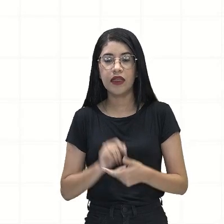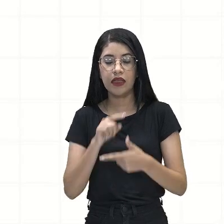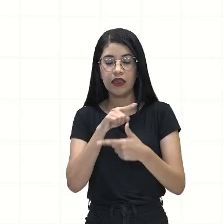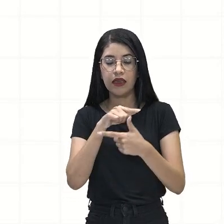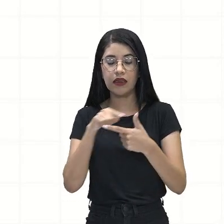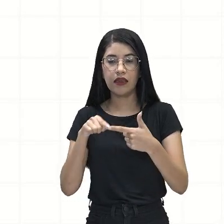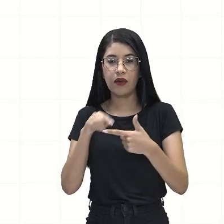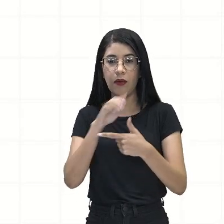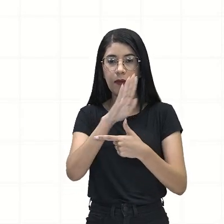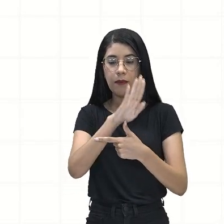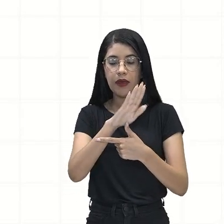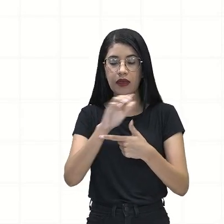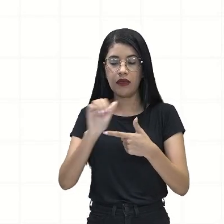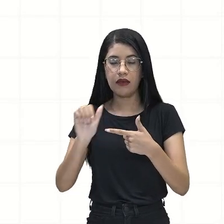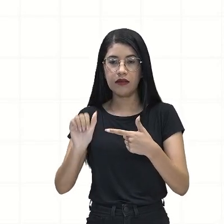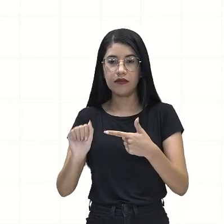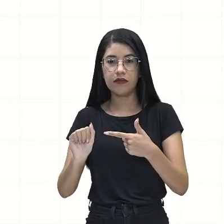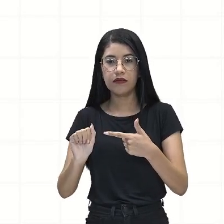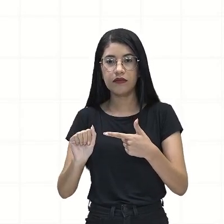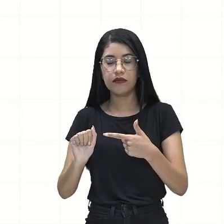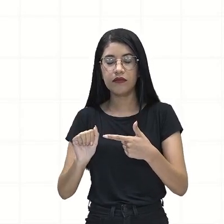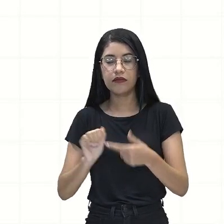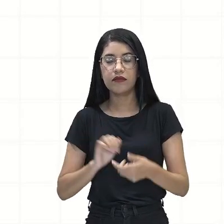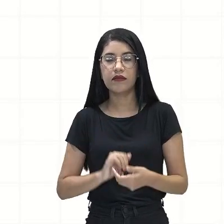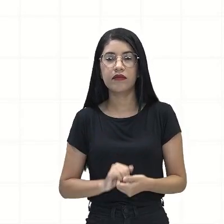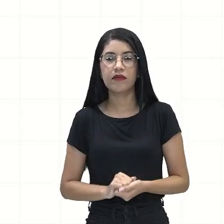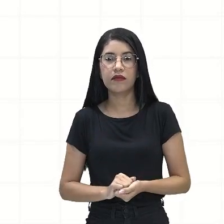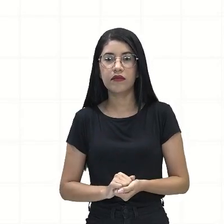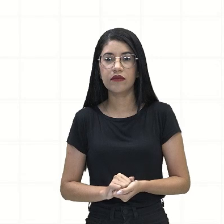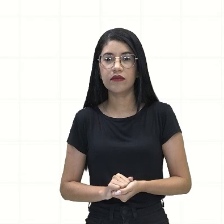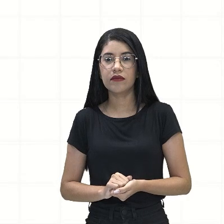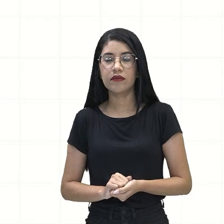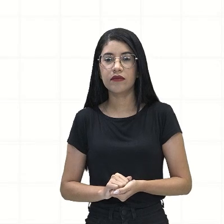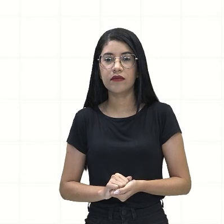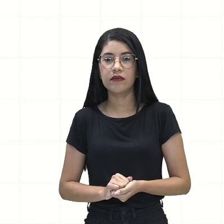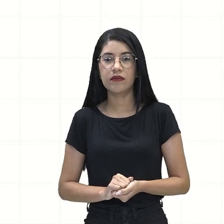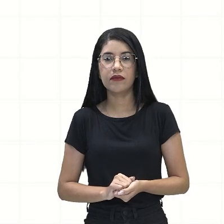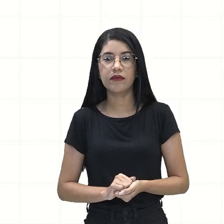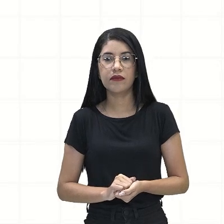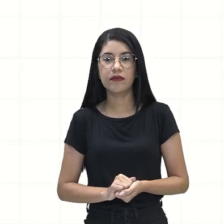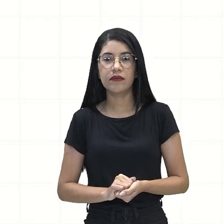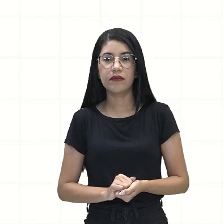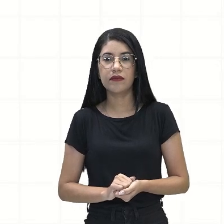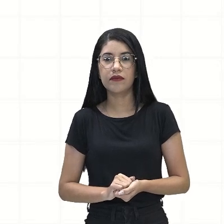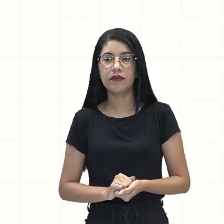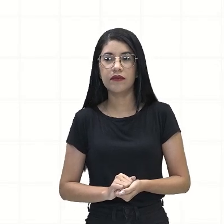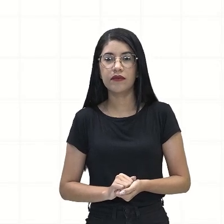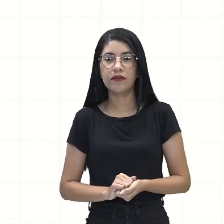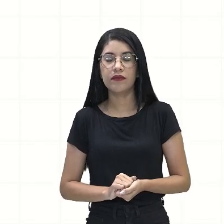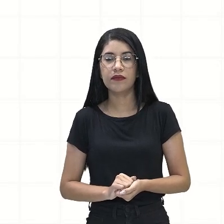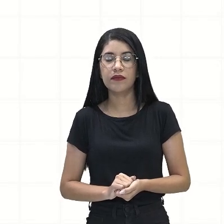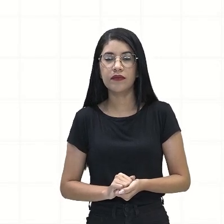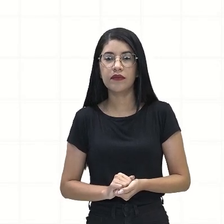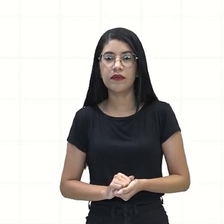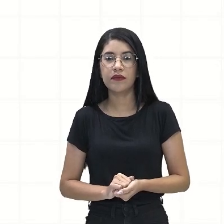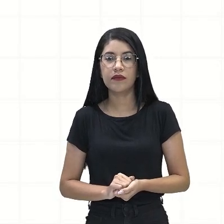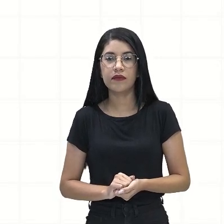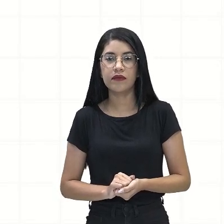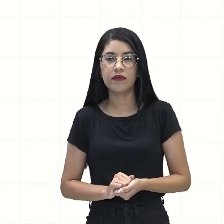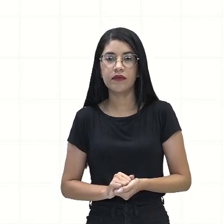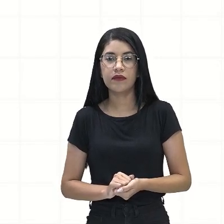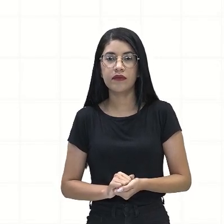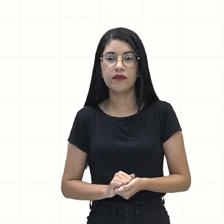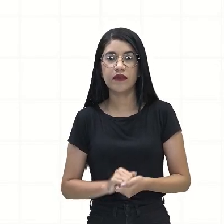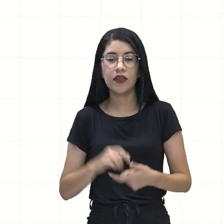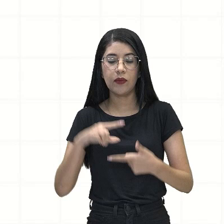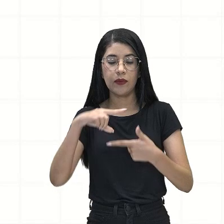Né? Então, se eu colocar ele aqui fora, foi formado esse triângulo aqui, né? E esse é um triângulo que é retângulo, bem aqui,